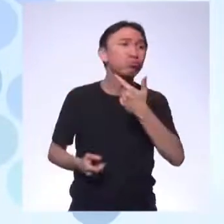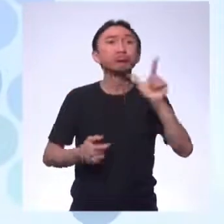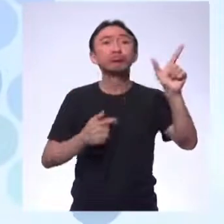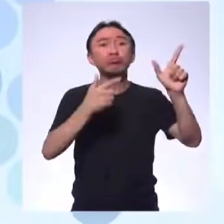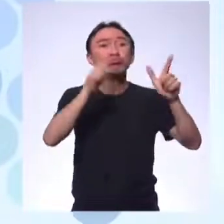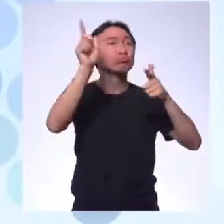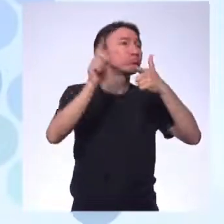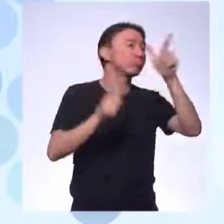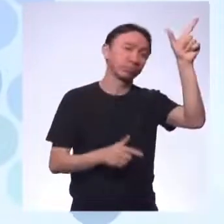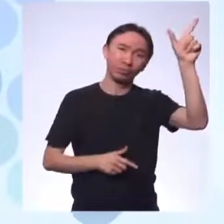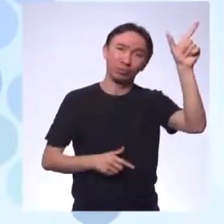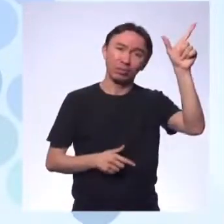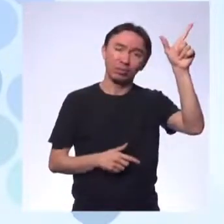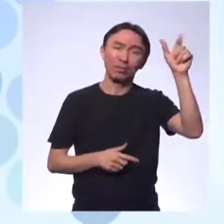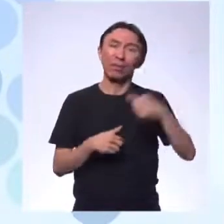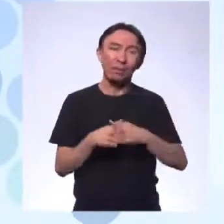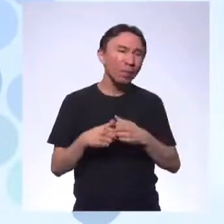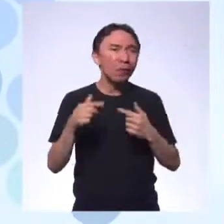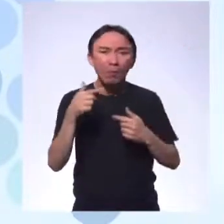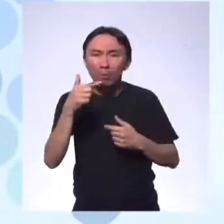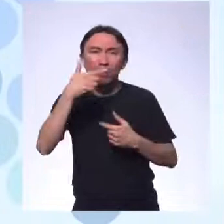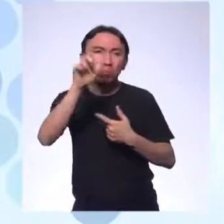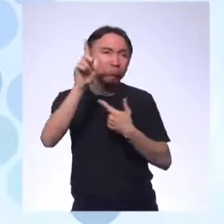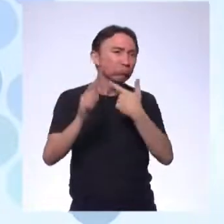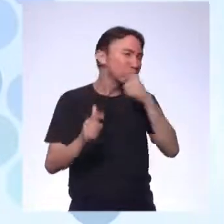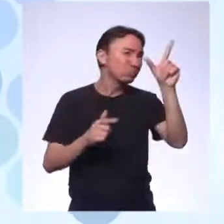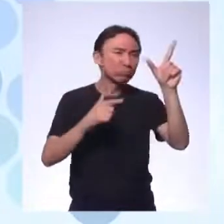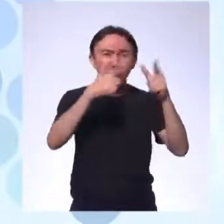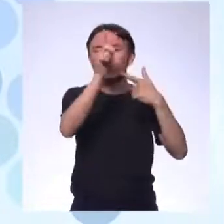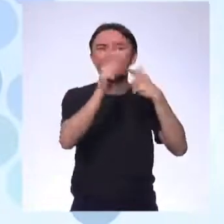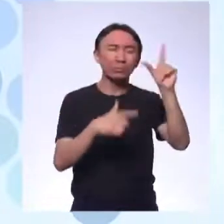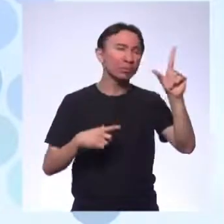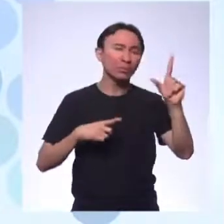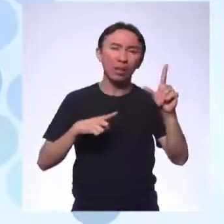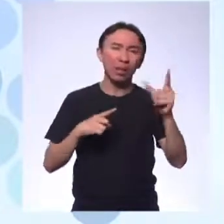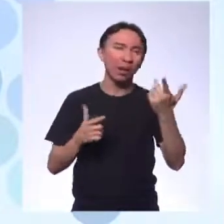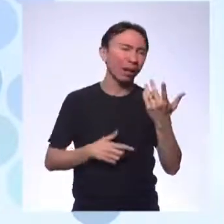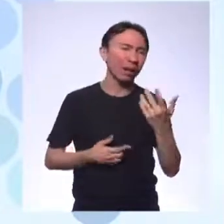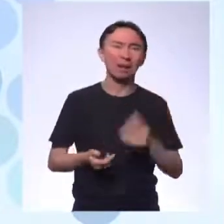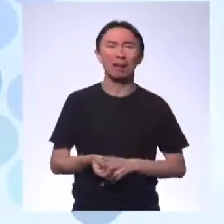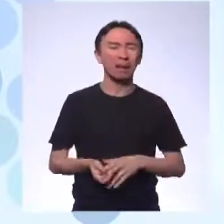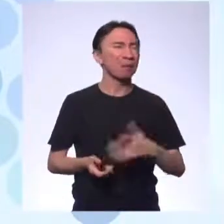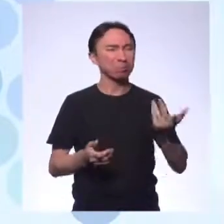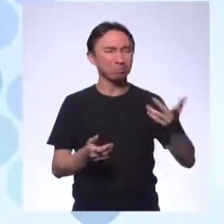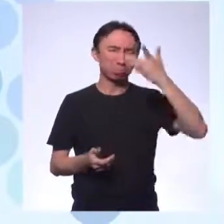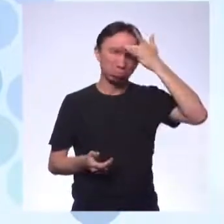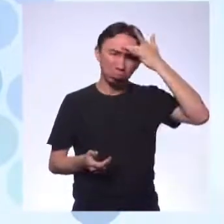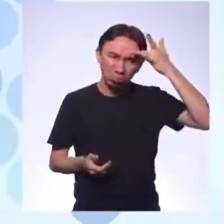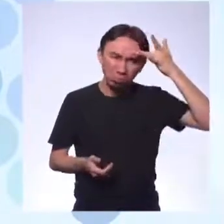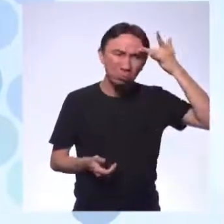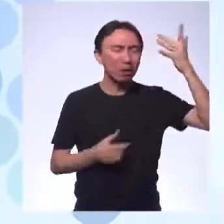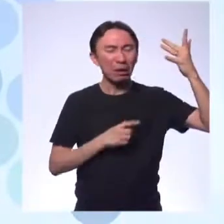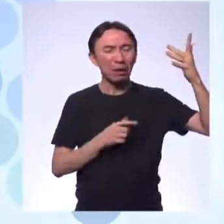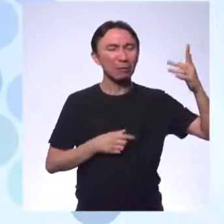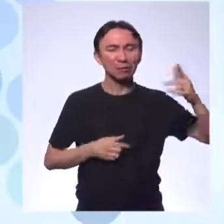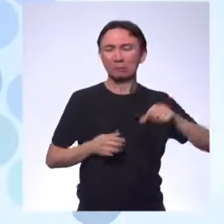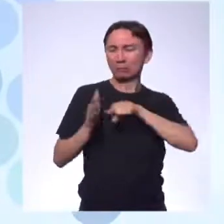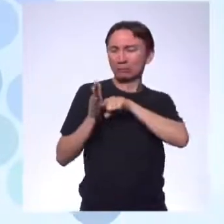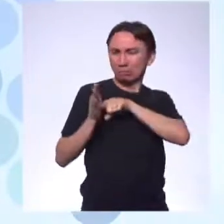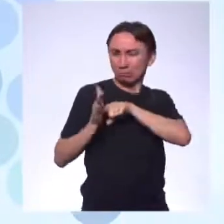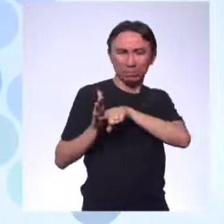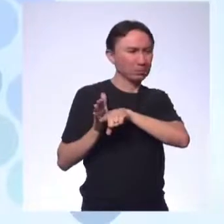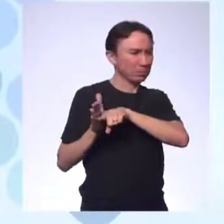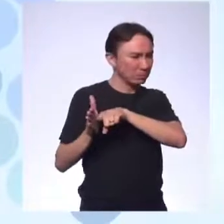Né? E aí, dentro desses sistemas, a gente tem inúmeros pesquisadores aí que tiveram a